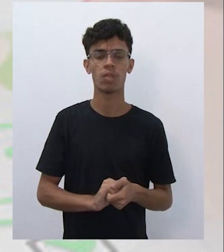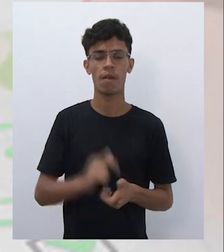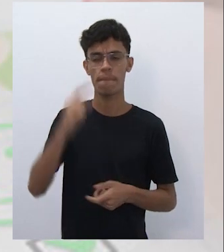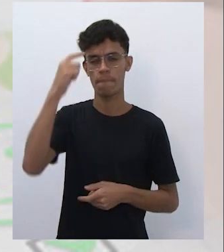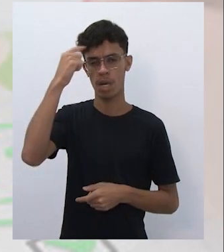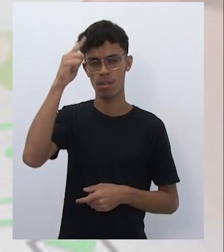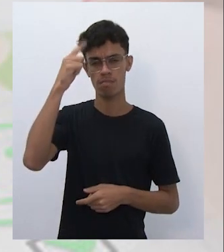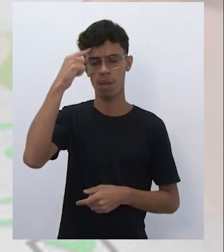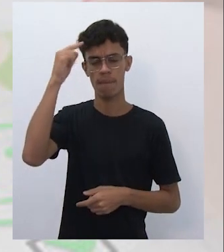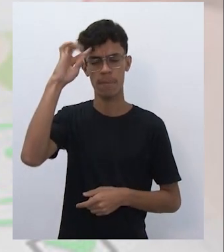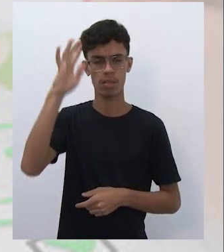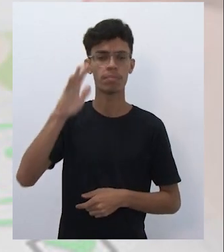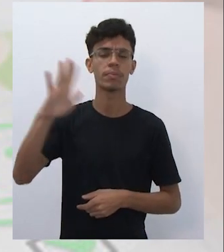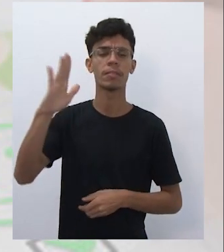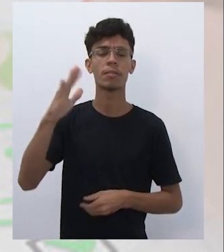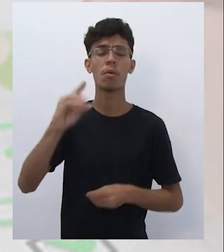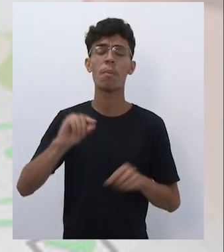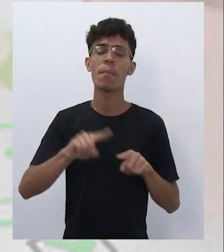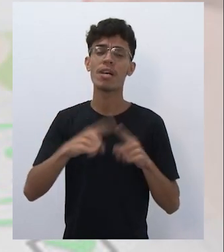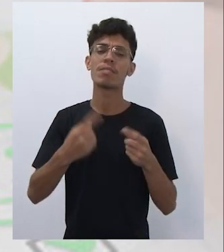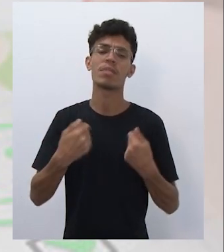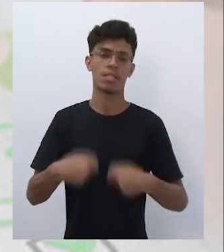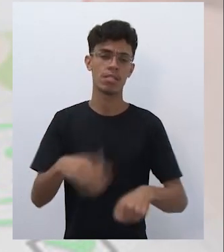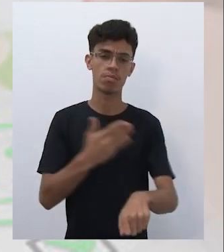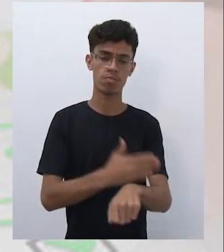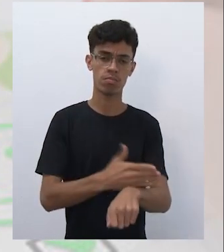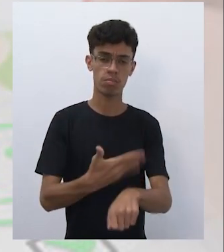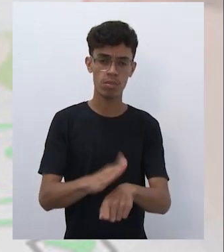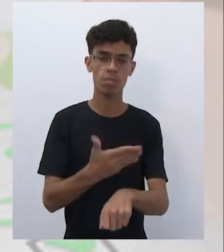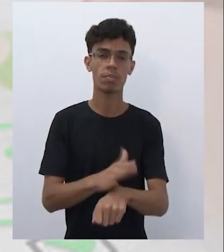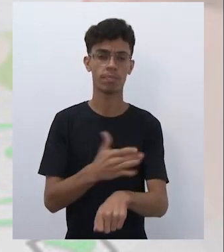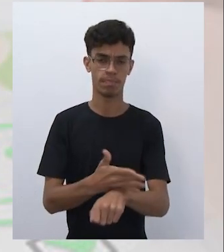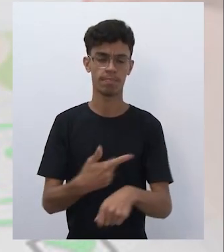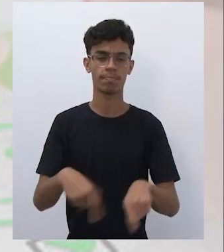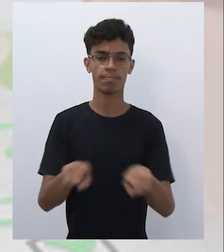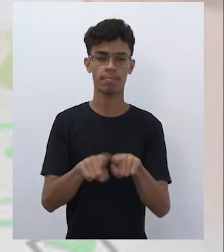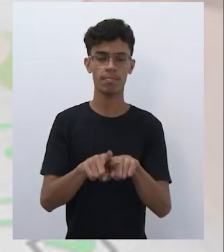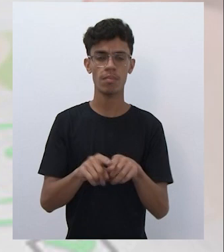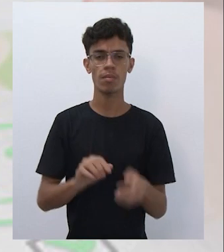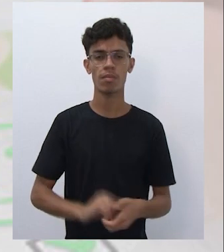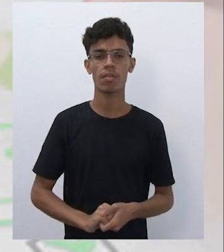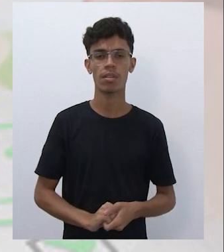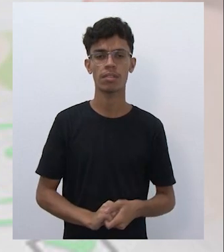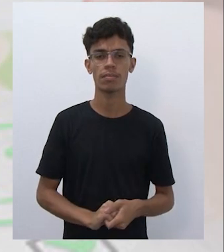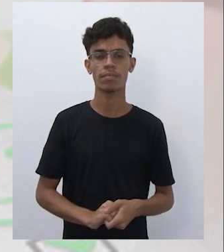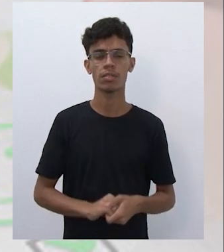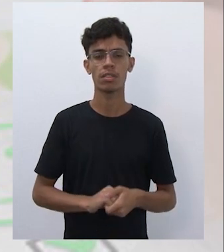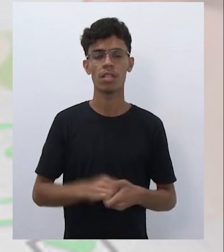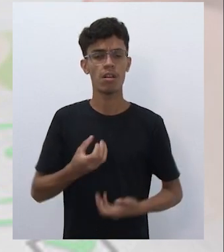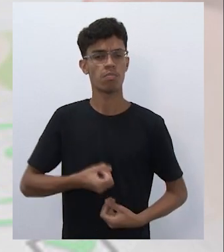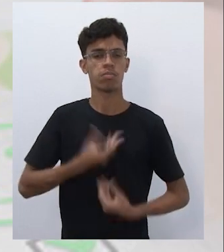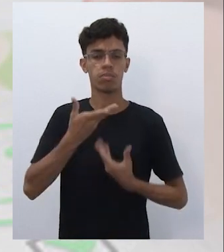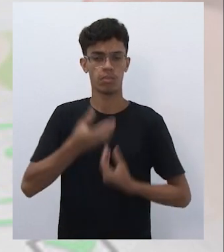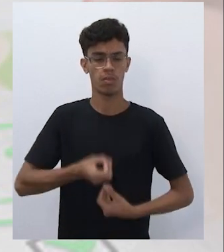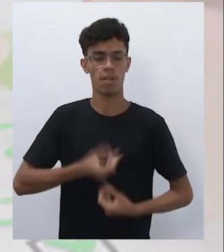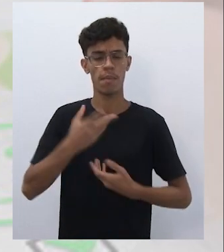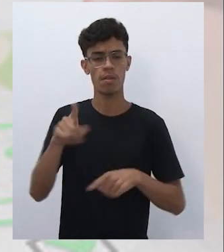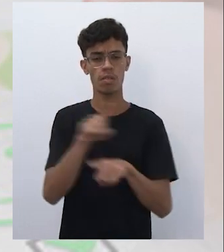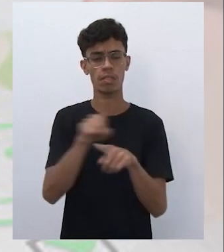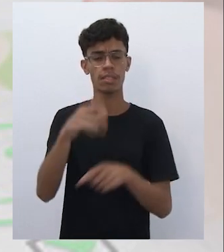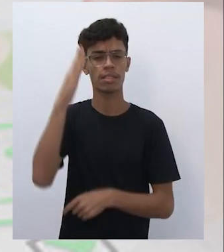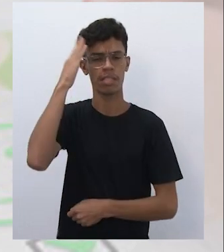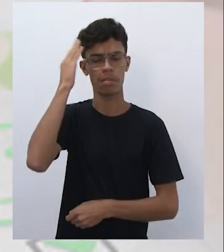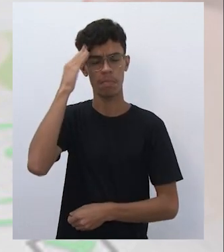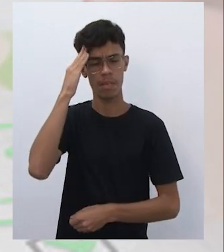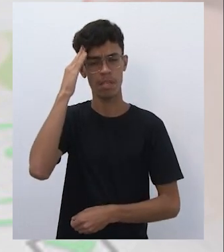professor Anderson? E sim pôr em prática. Não é? Olha a questão da informação, né? É você saber fazer